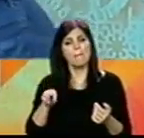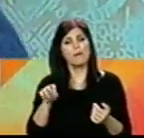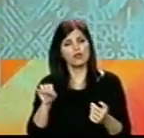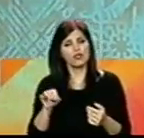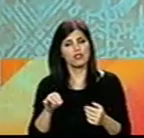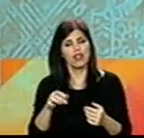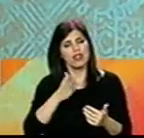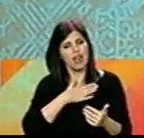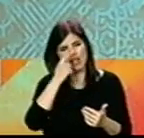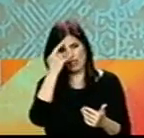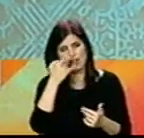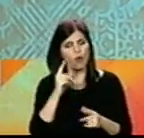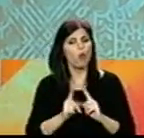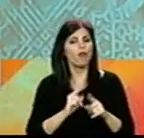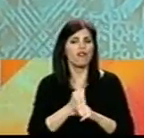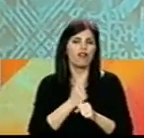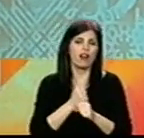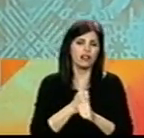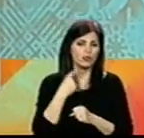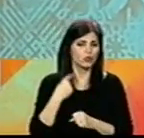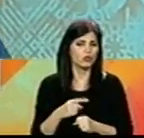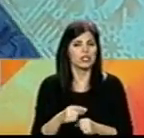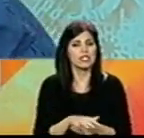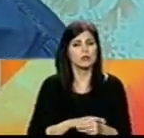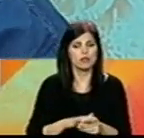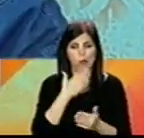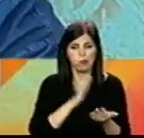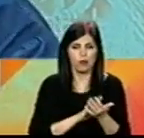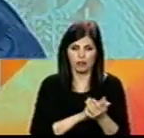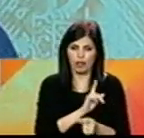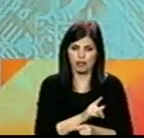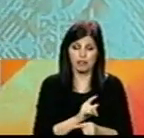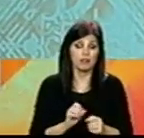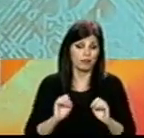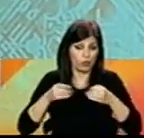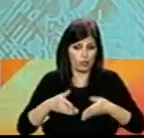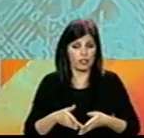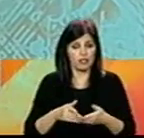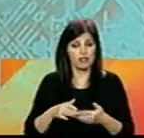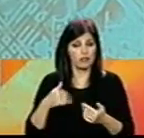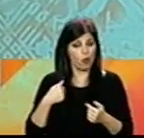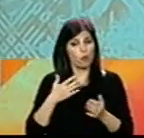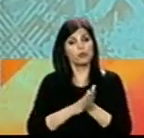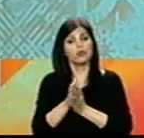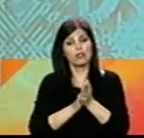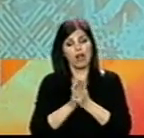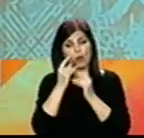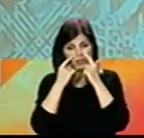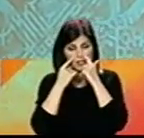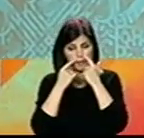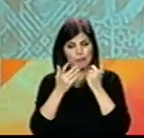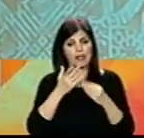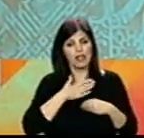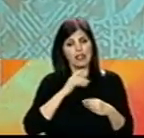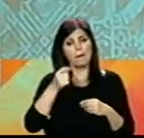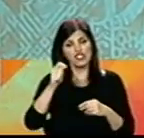por aquilo que ele faz também diariamente. E o caso do restaurante é exatamente isso. Ele desde o ano zero eu tive a oportunidade de o conhecer e dele me entregar a